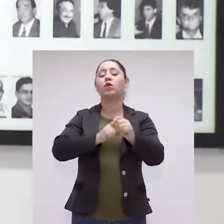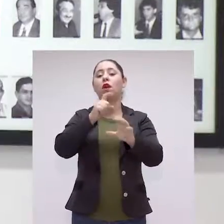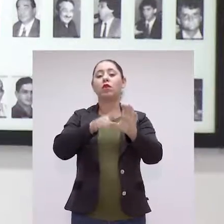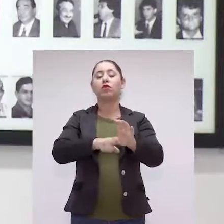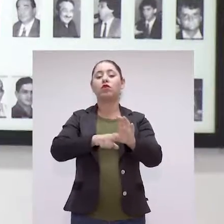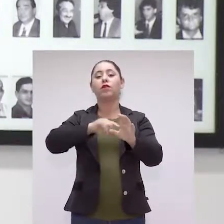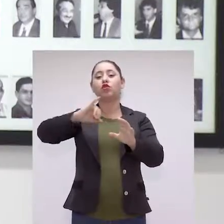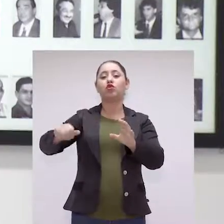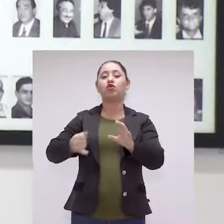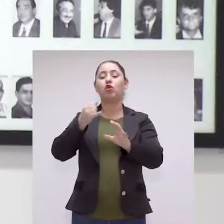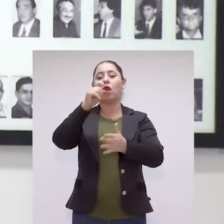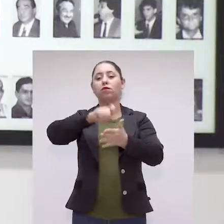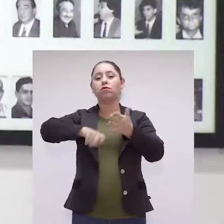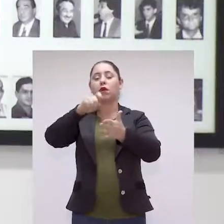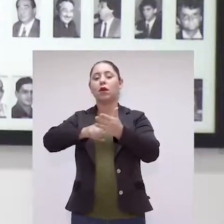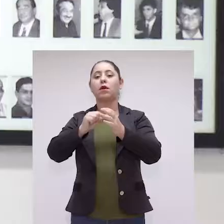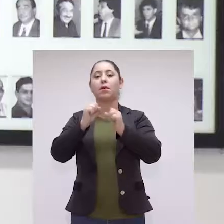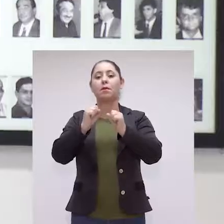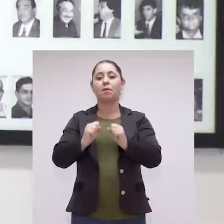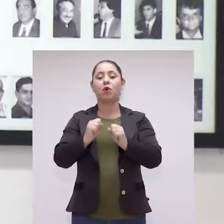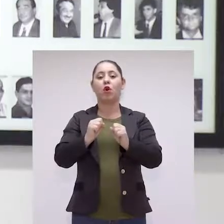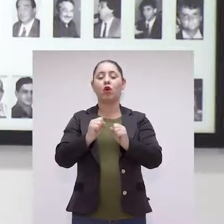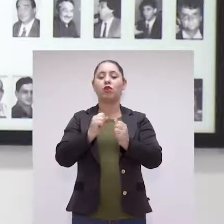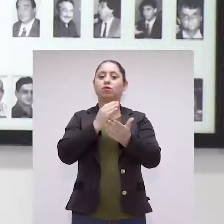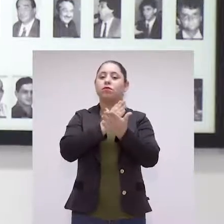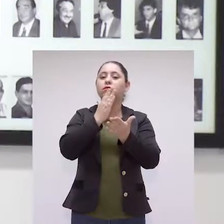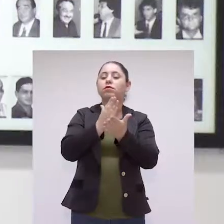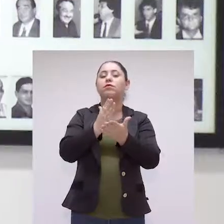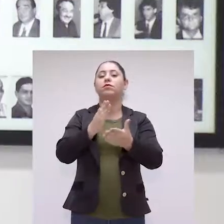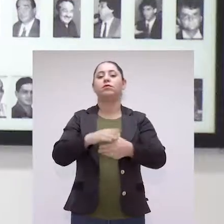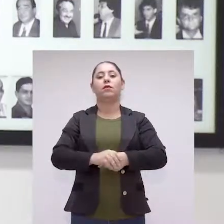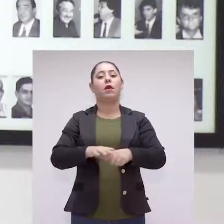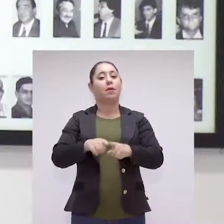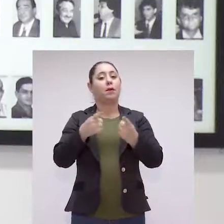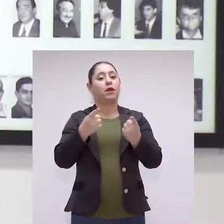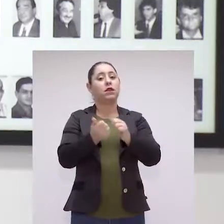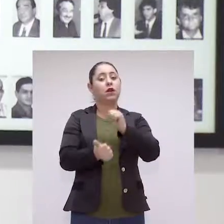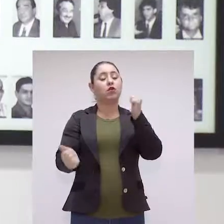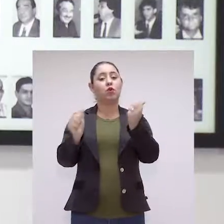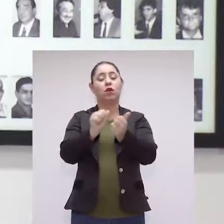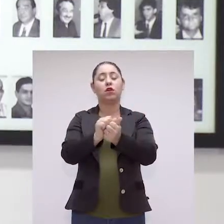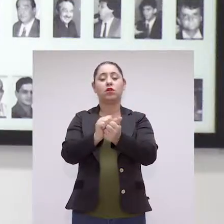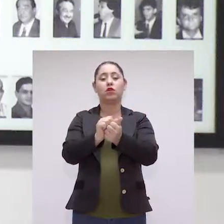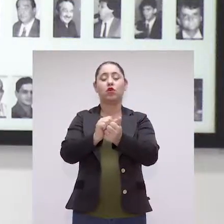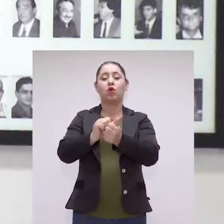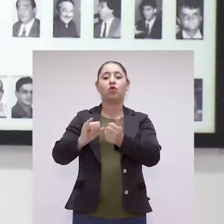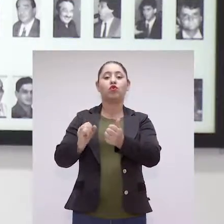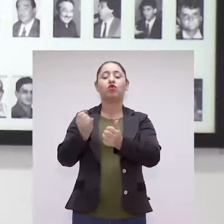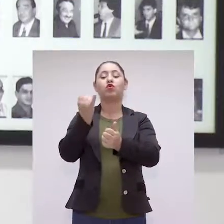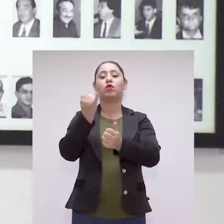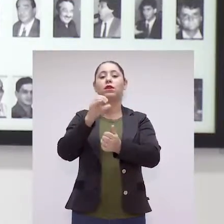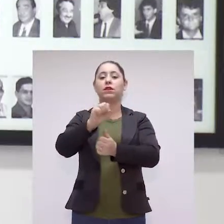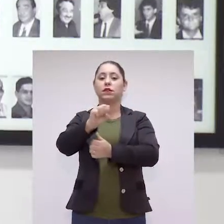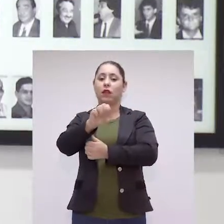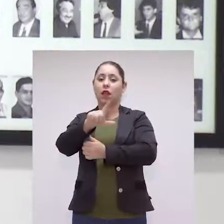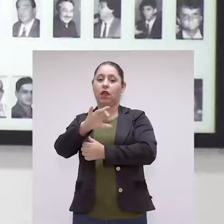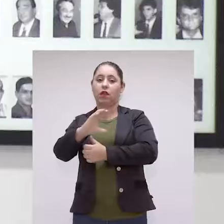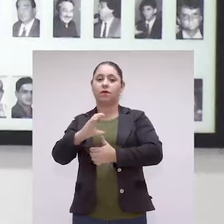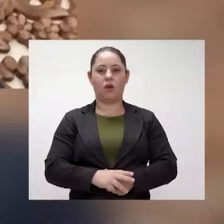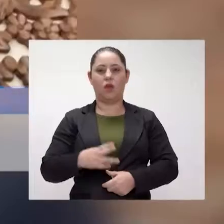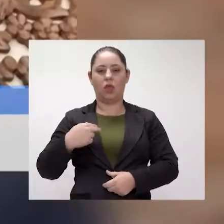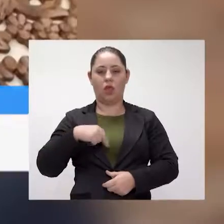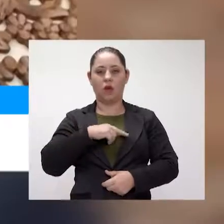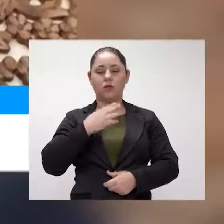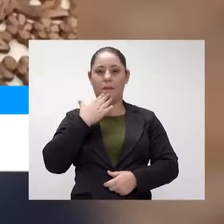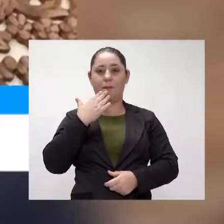multas em dívidas tributárias que possam ser refinanciadas, mas que atualize os valores devidos pela taxa